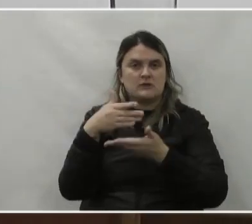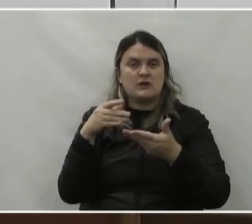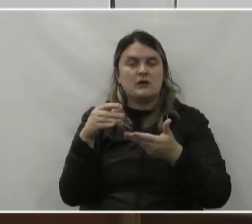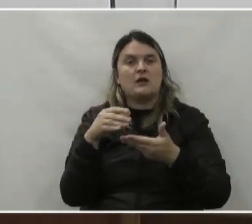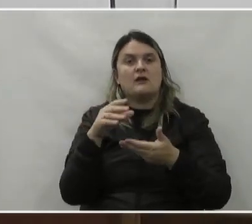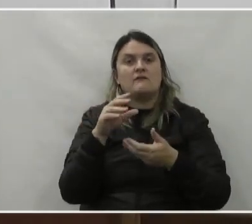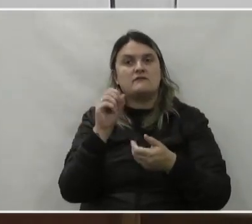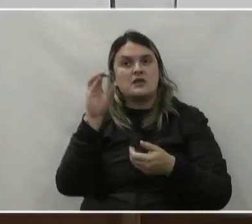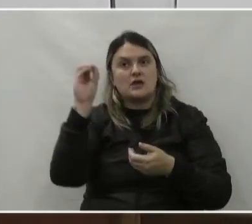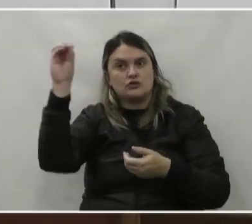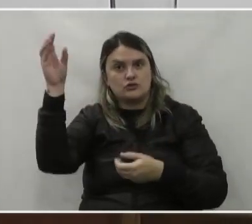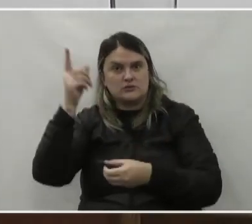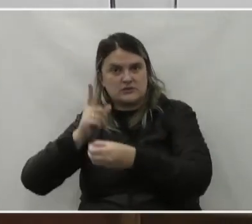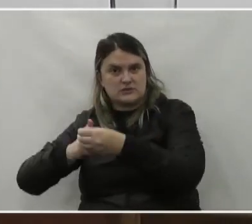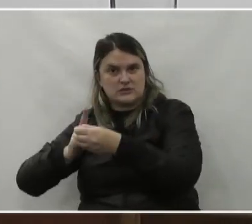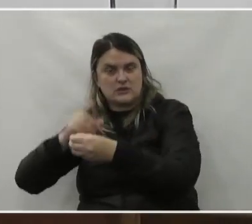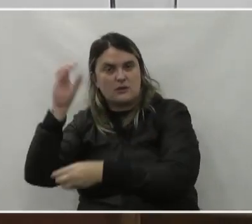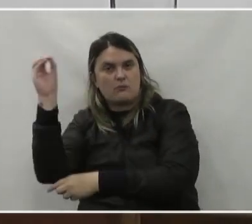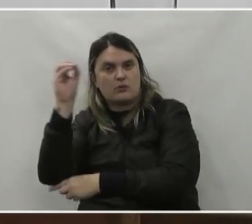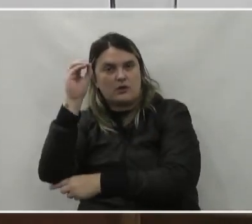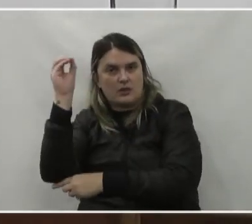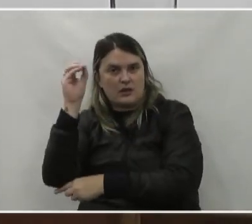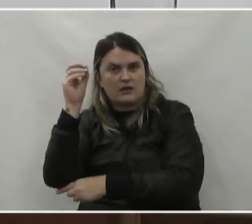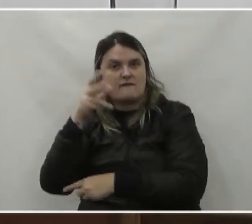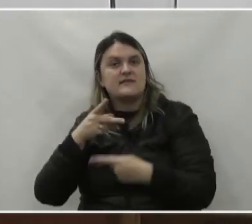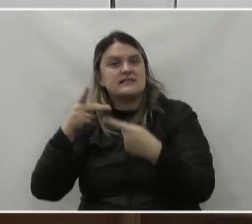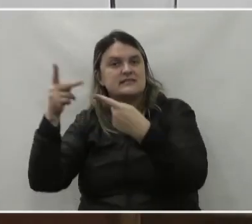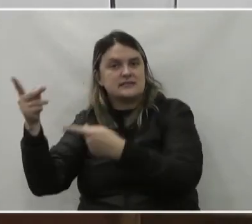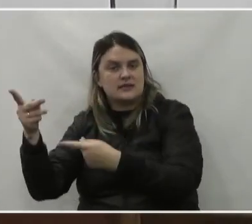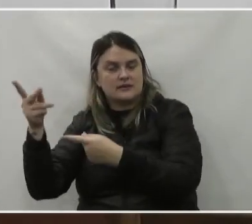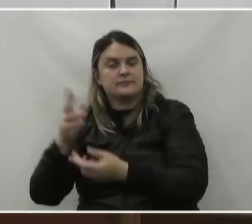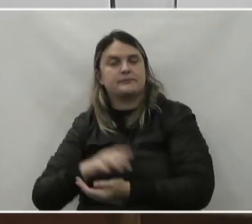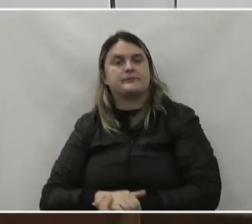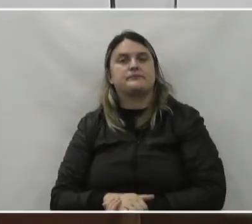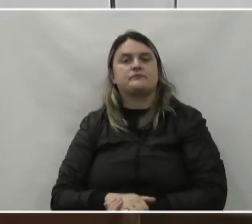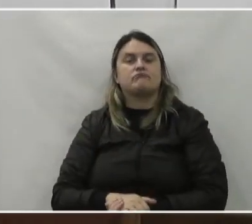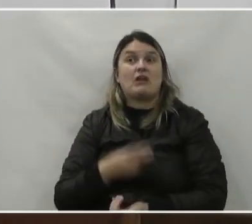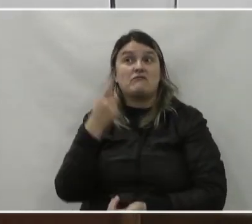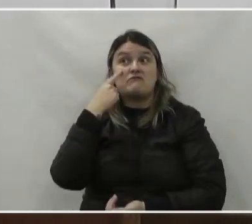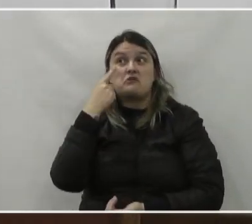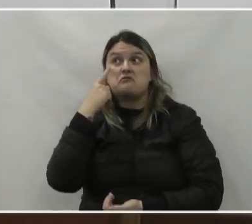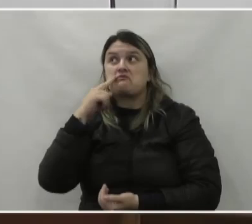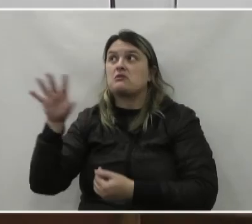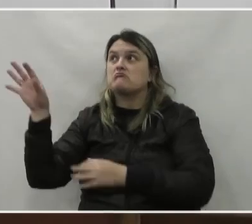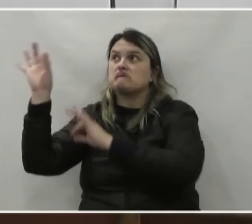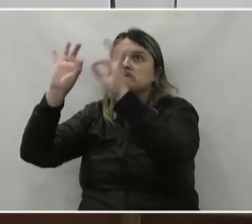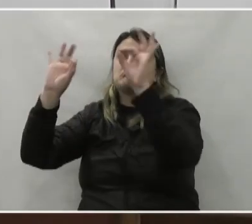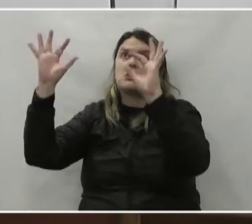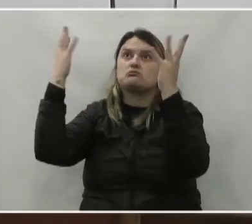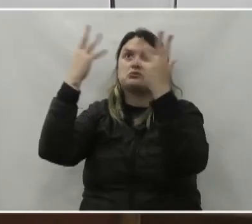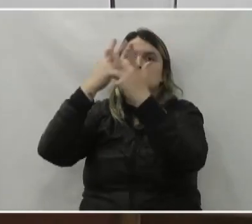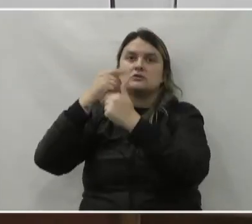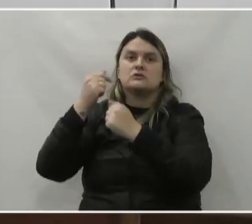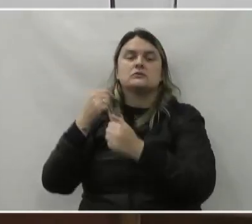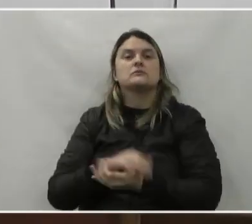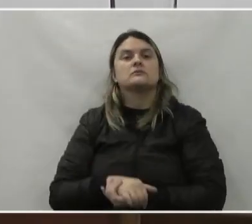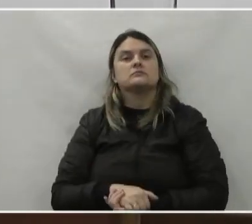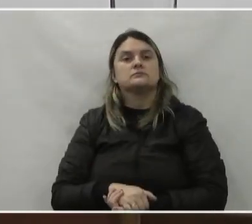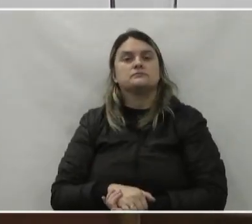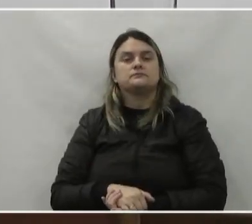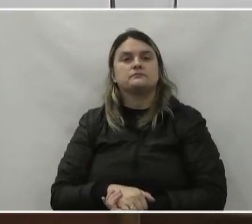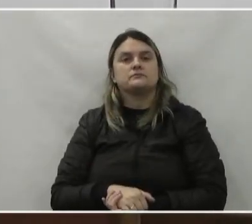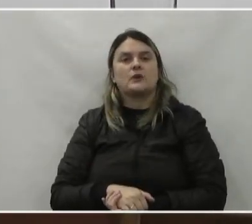viagem, como já foi falado aqui, né? Uma visita ali, cidade de Porto Alegre, que eu falei que eu fazia questão